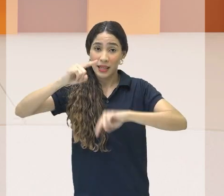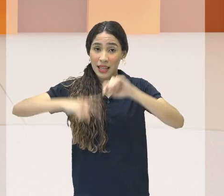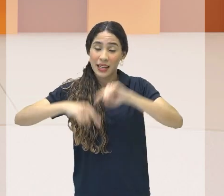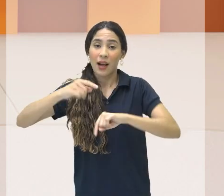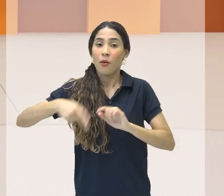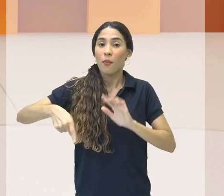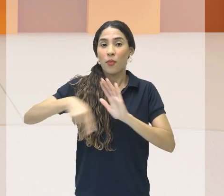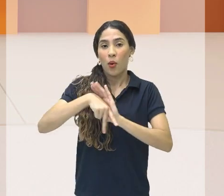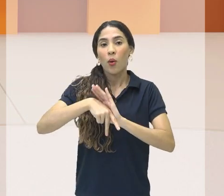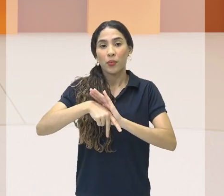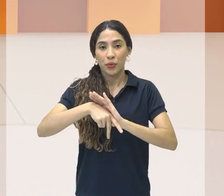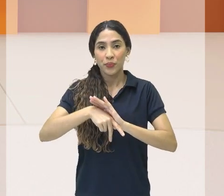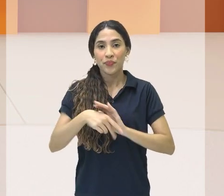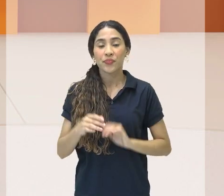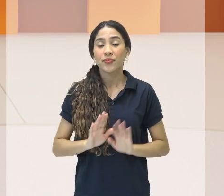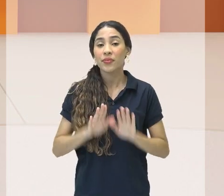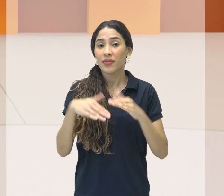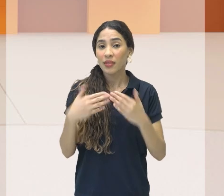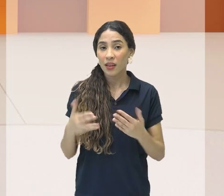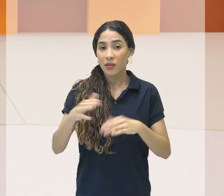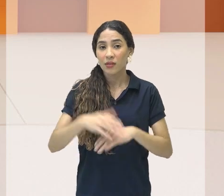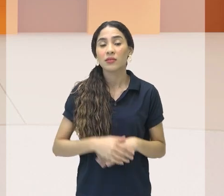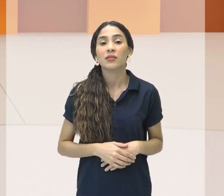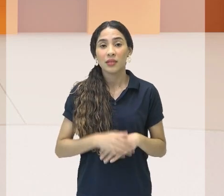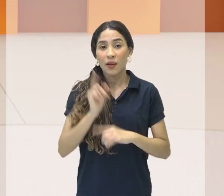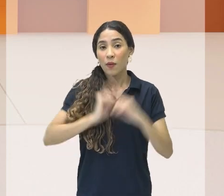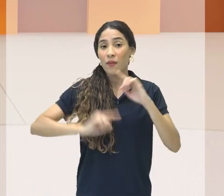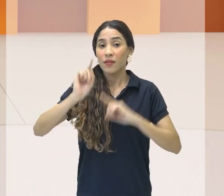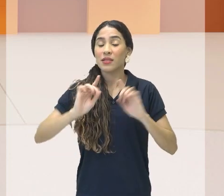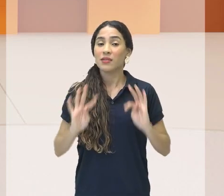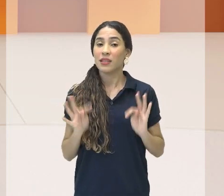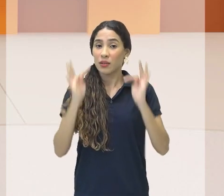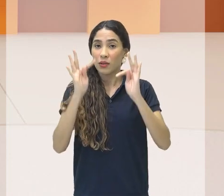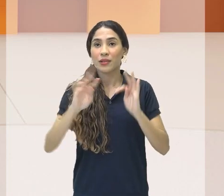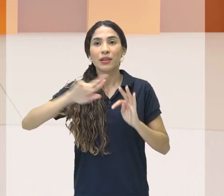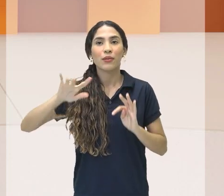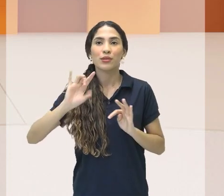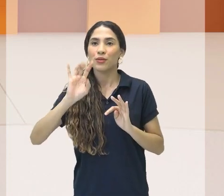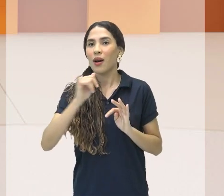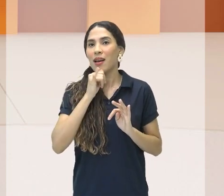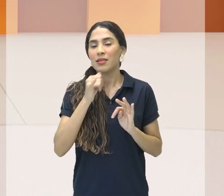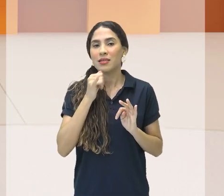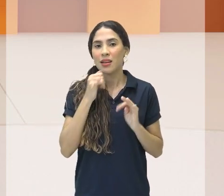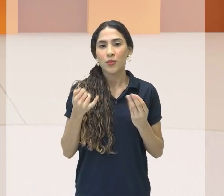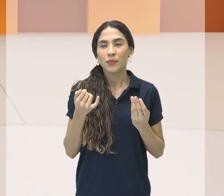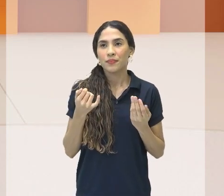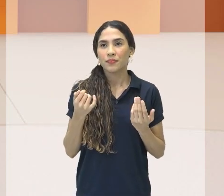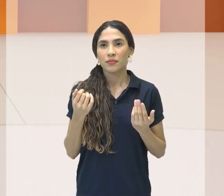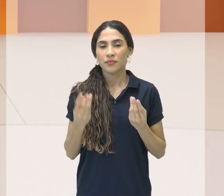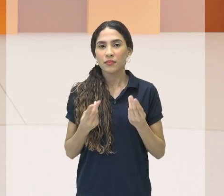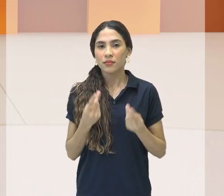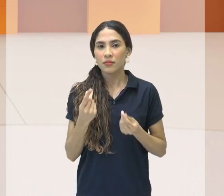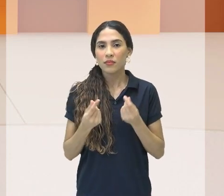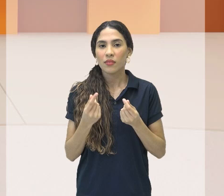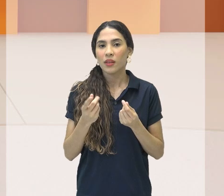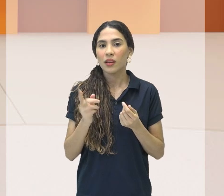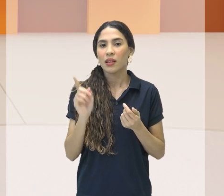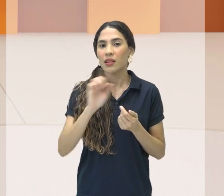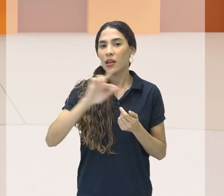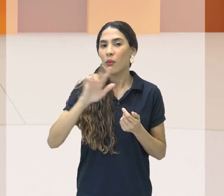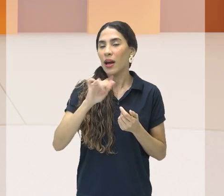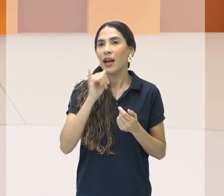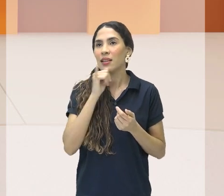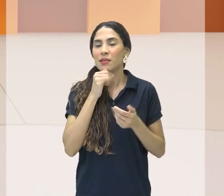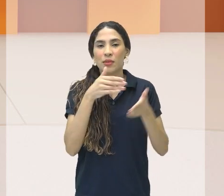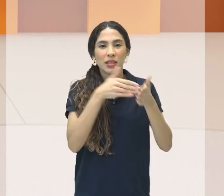ferramenta para fazer isso. E assim, né, o avanço tecnológico. Então, não é só, quando a gente fala aqui, não estamos ainda